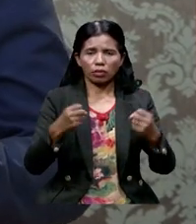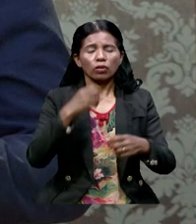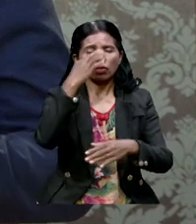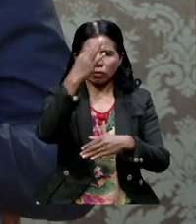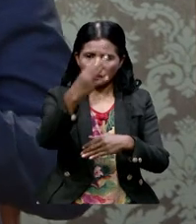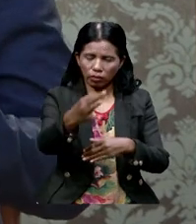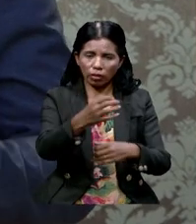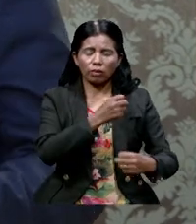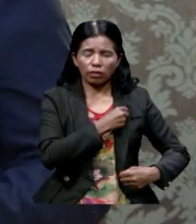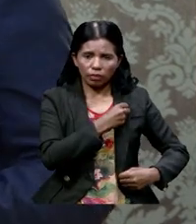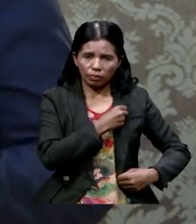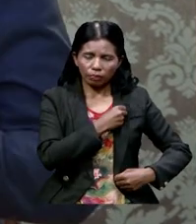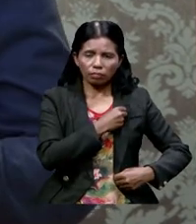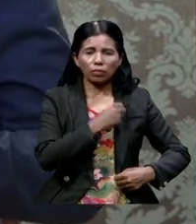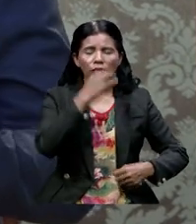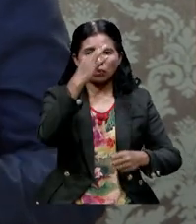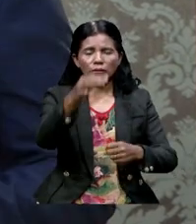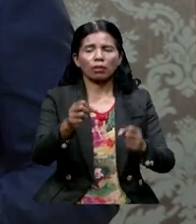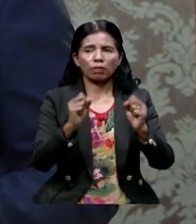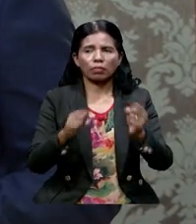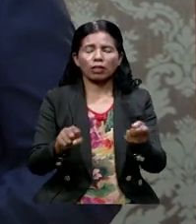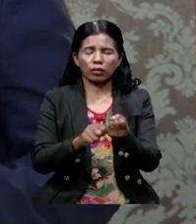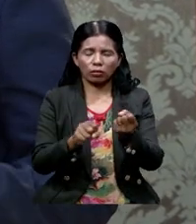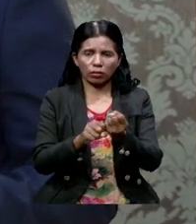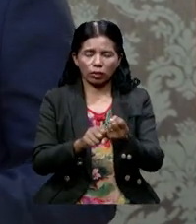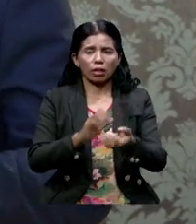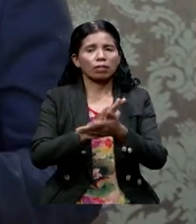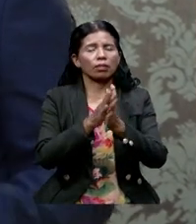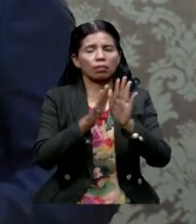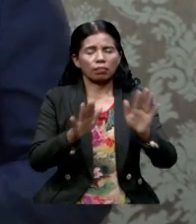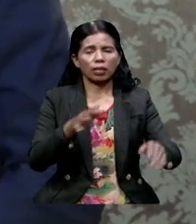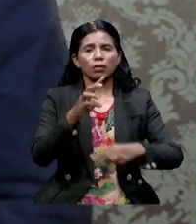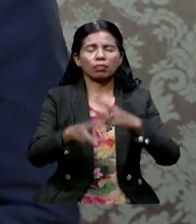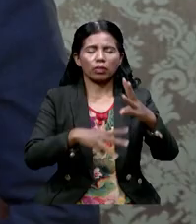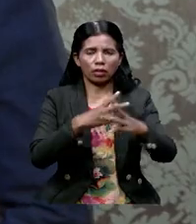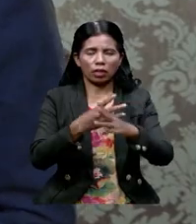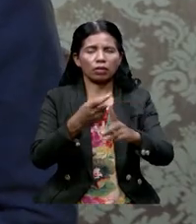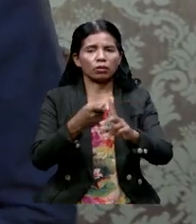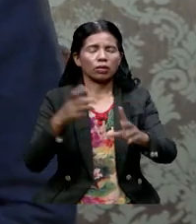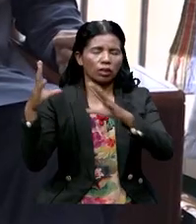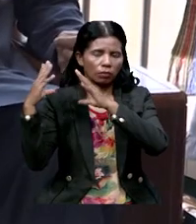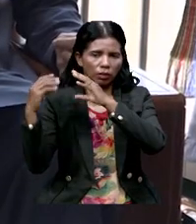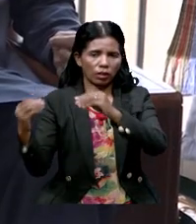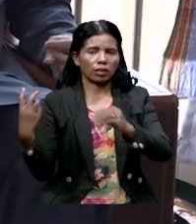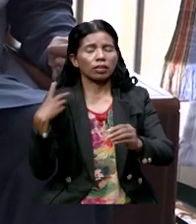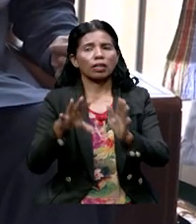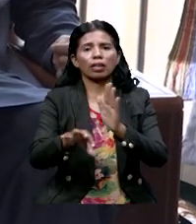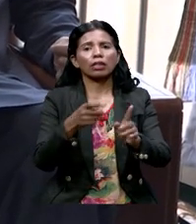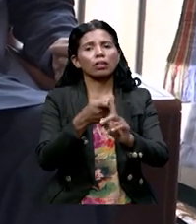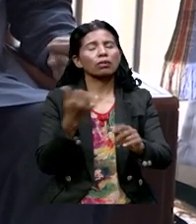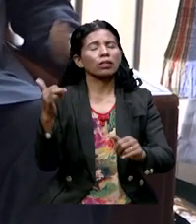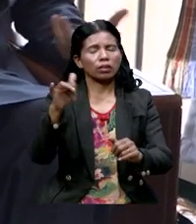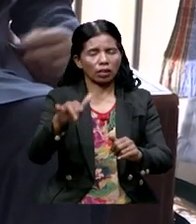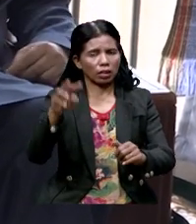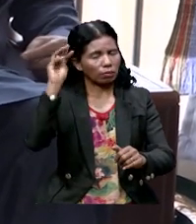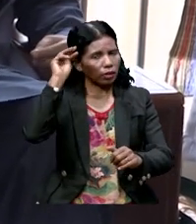Bairua, bele contribuímos para a paz mundial. O si experiência na Vemaca Ita é tamo Sira. E a surmuto entre o ministro